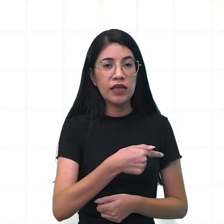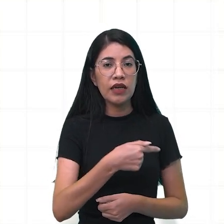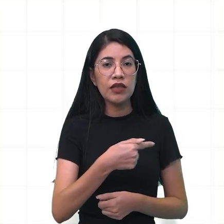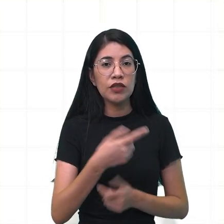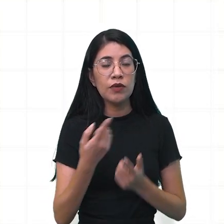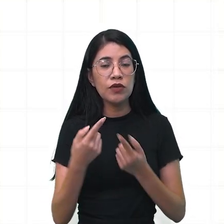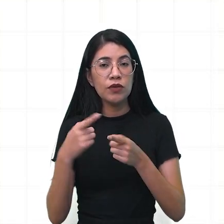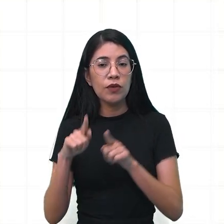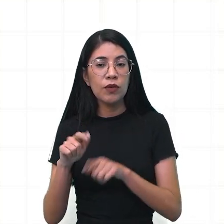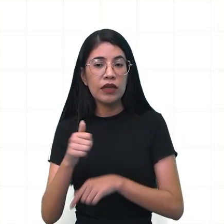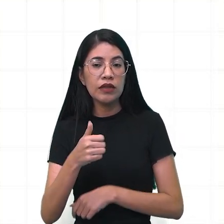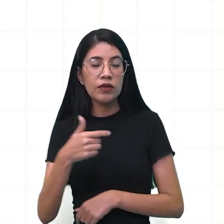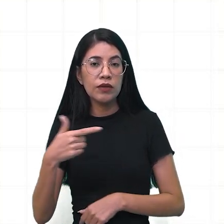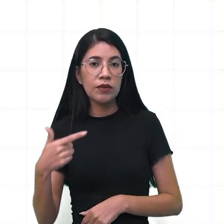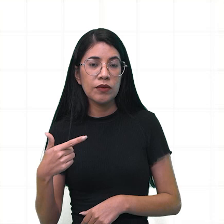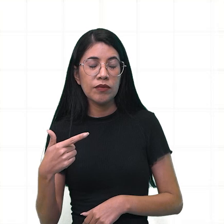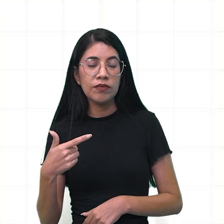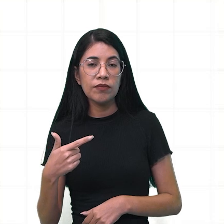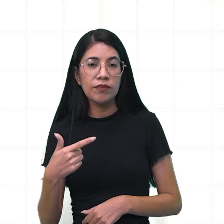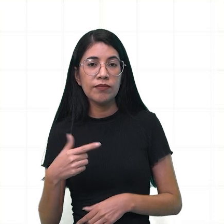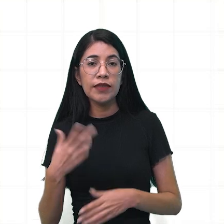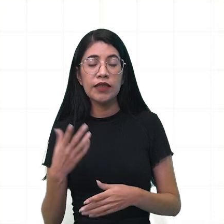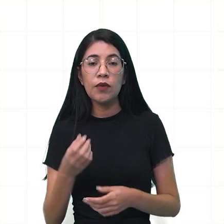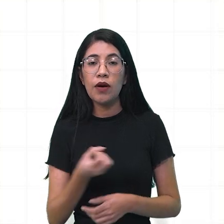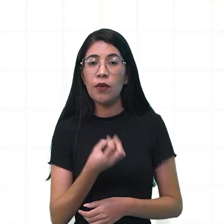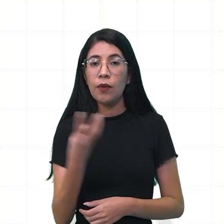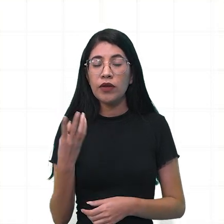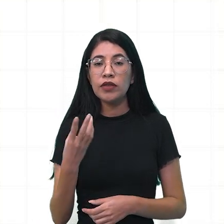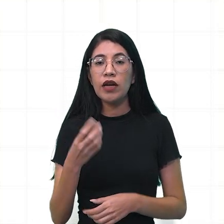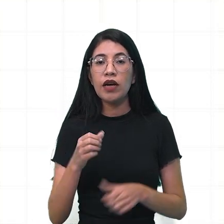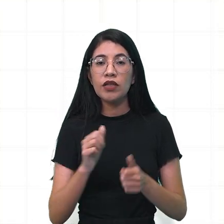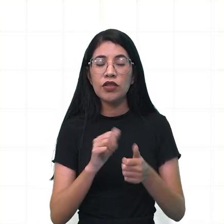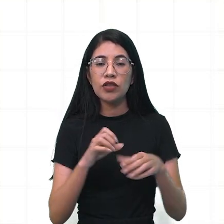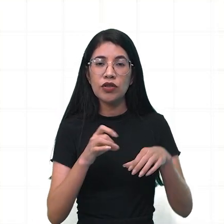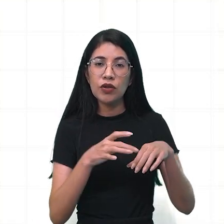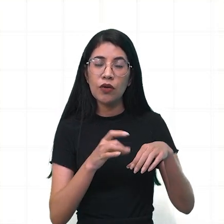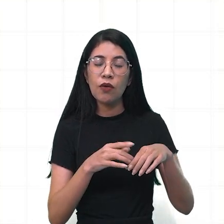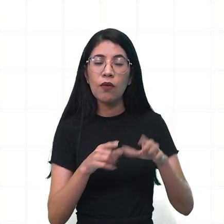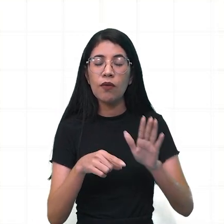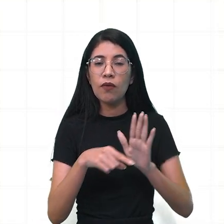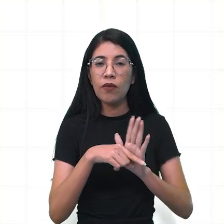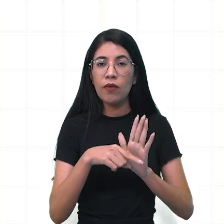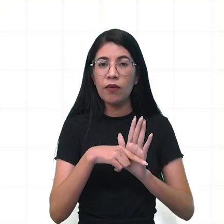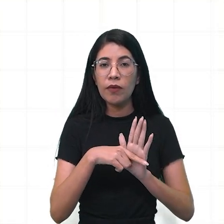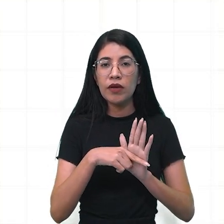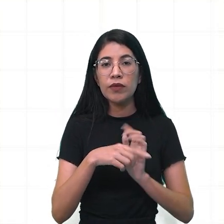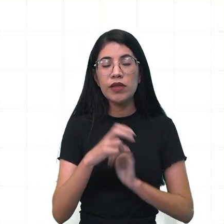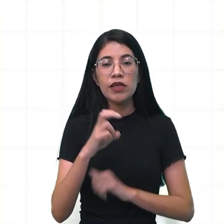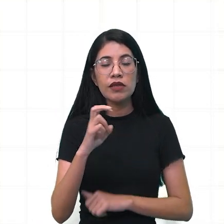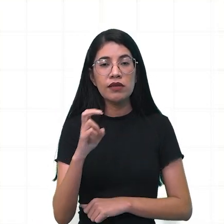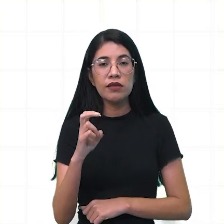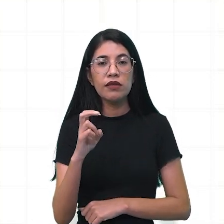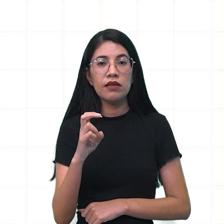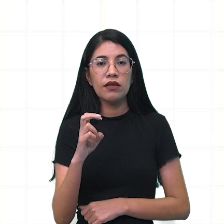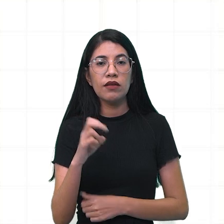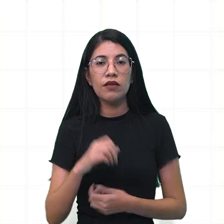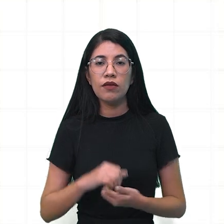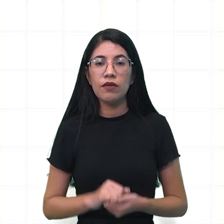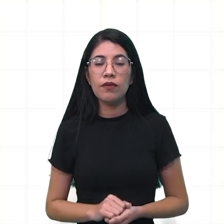12 né então nós temos aí um saldo negativo de quanto de menos 5